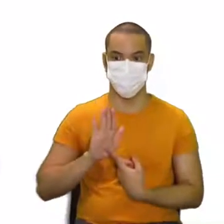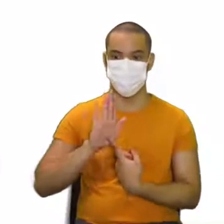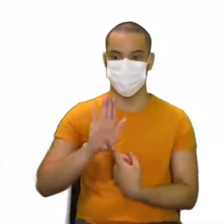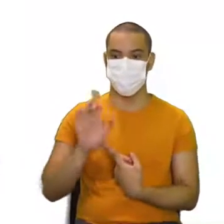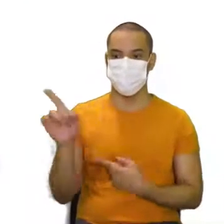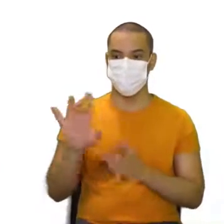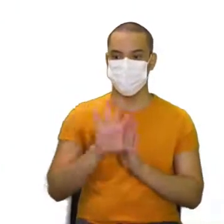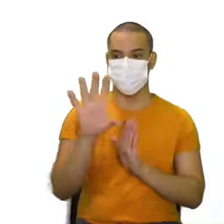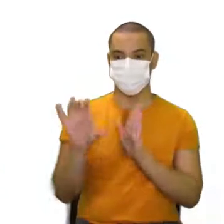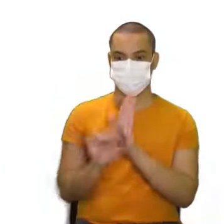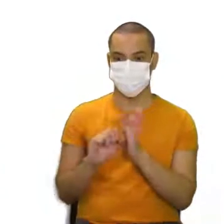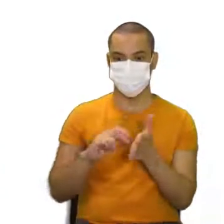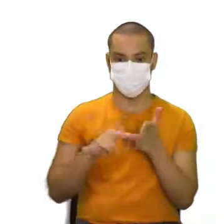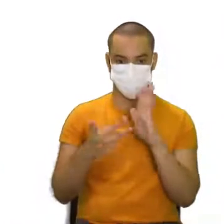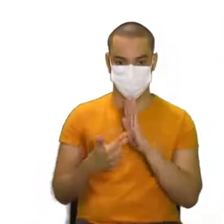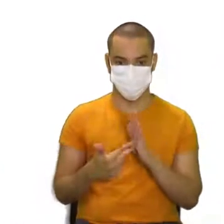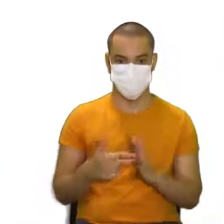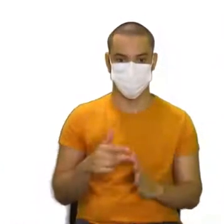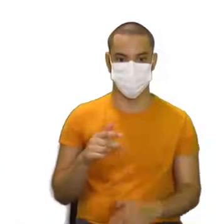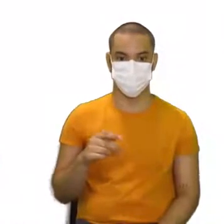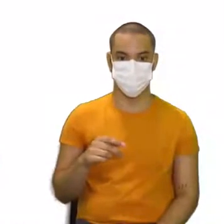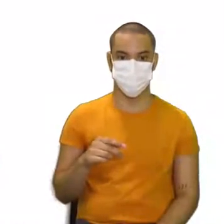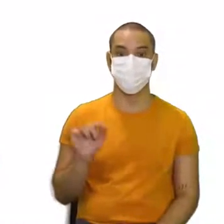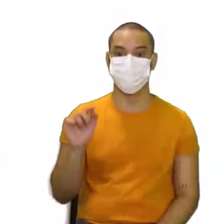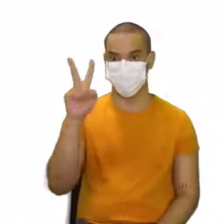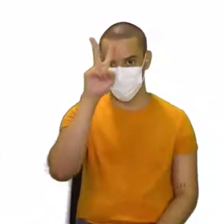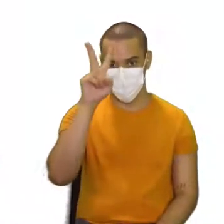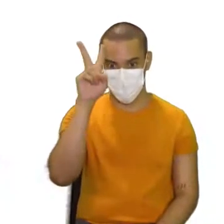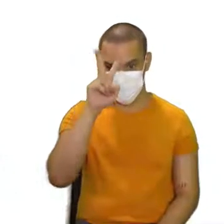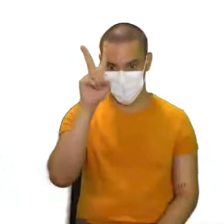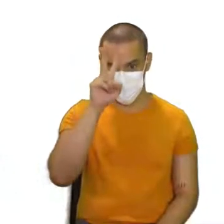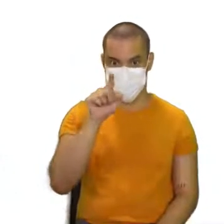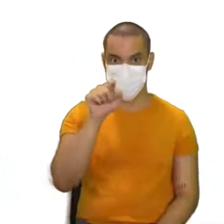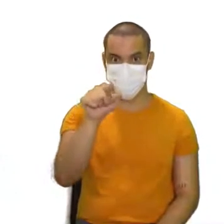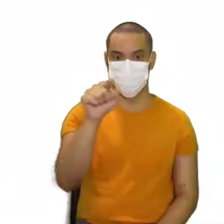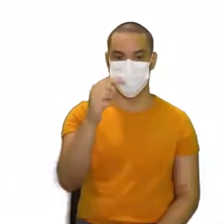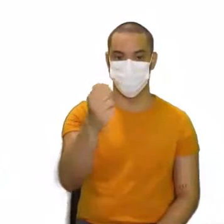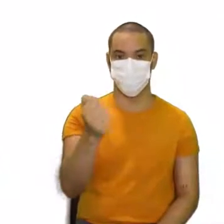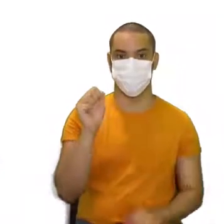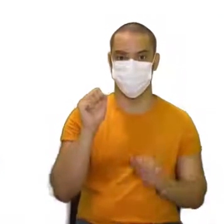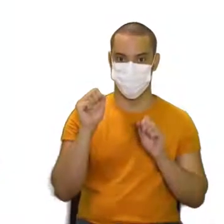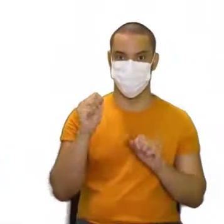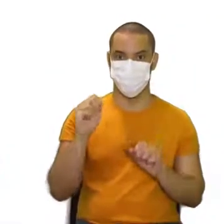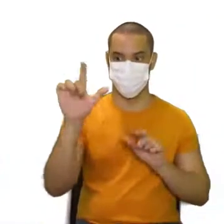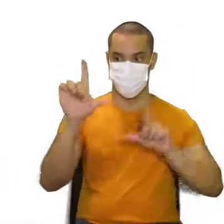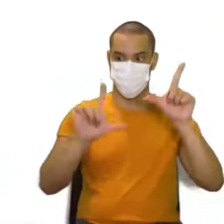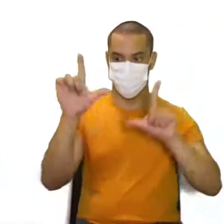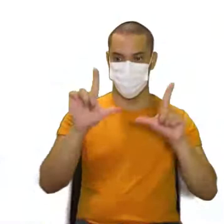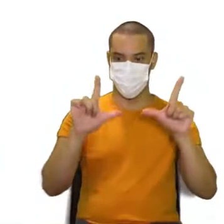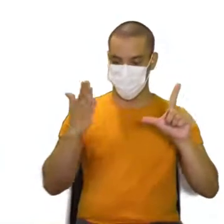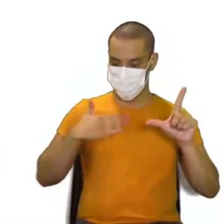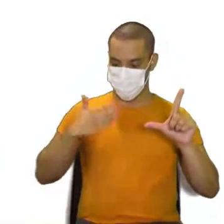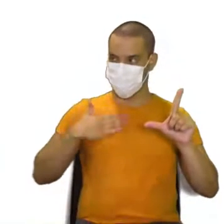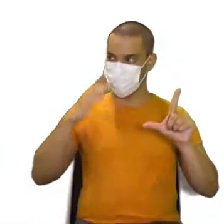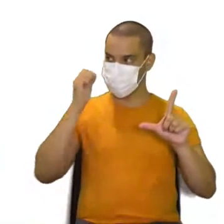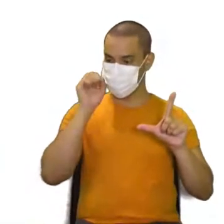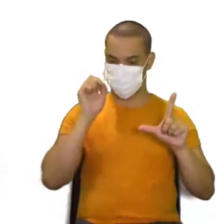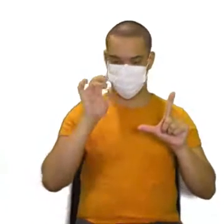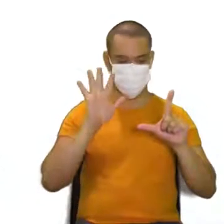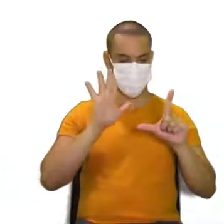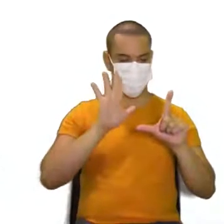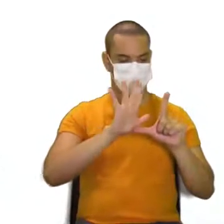esse símbolo gente quando tá assim é que tá vindo de você entrando na tela tá se fosse o contrário